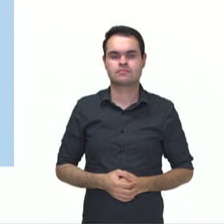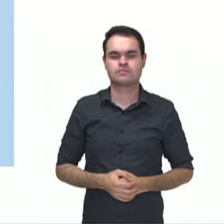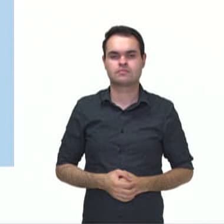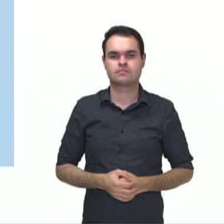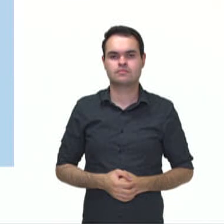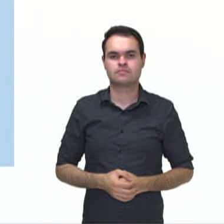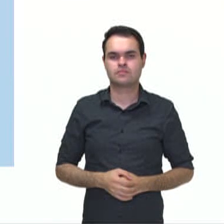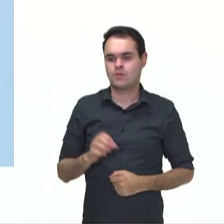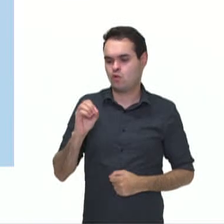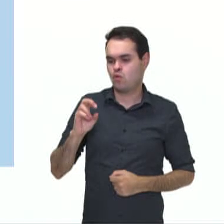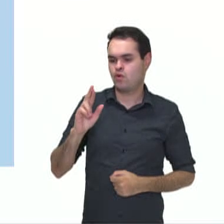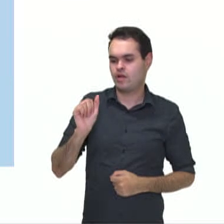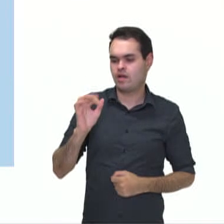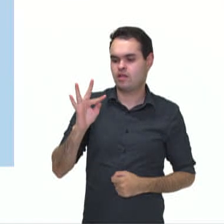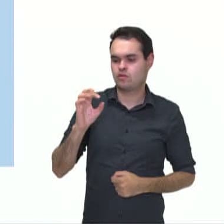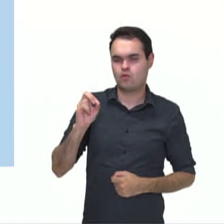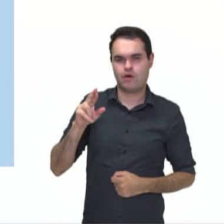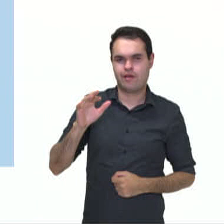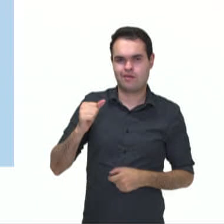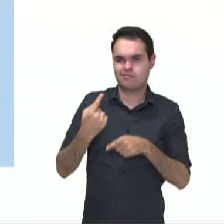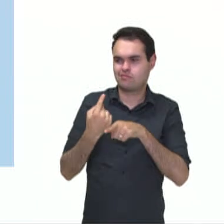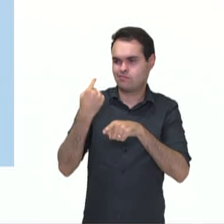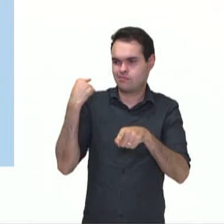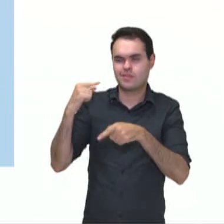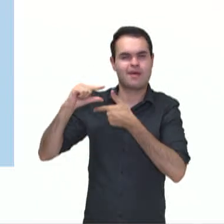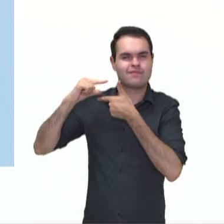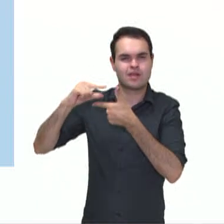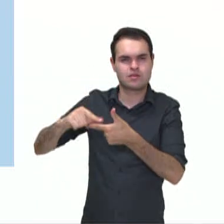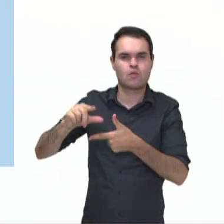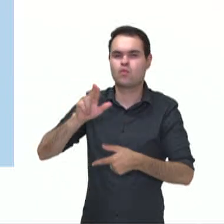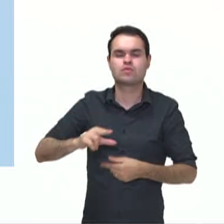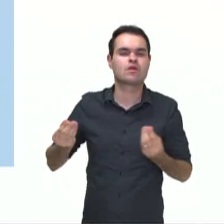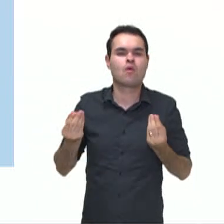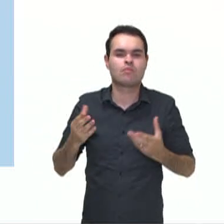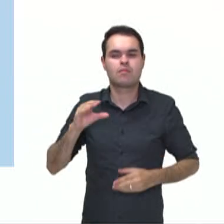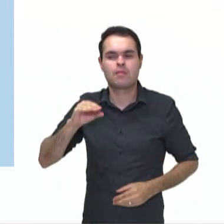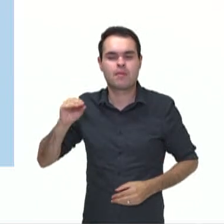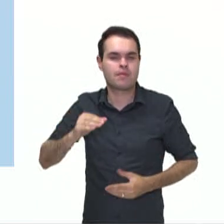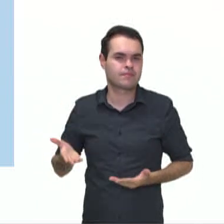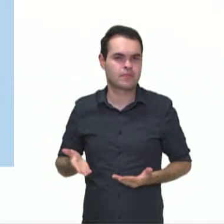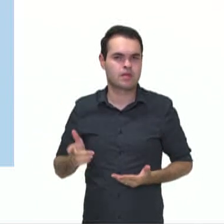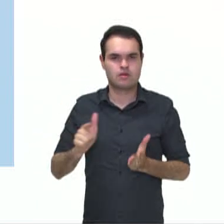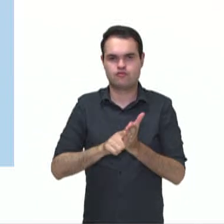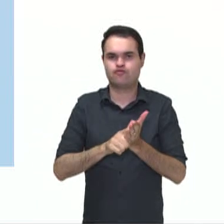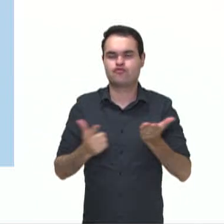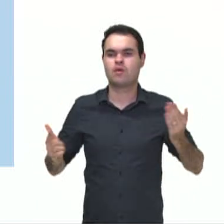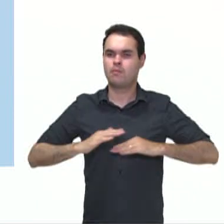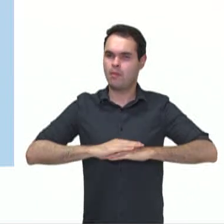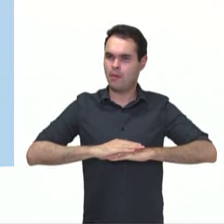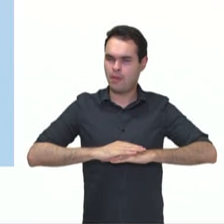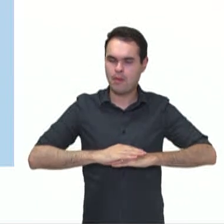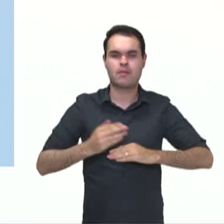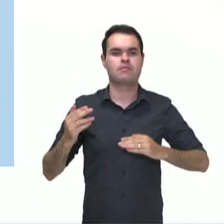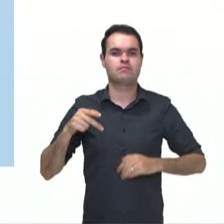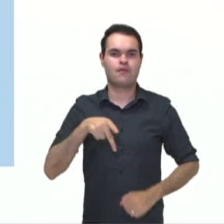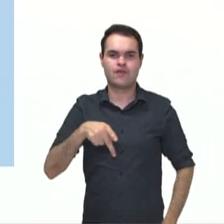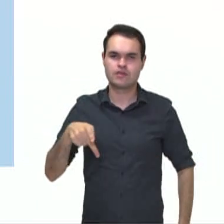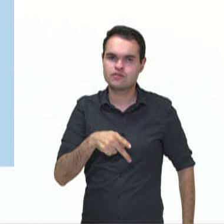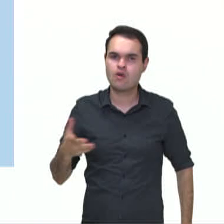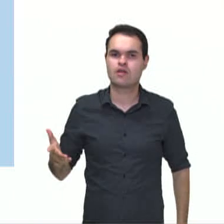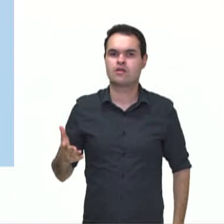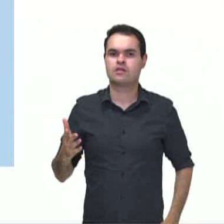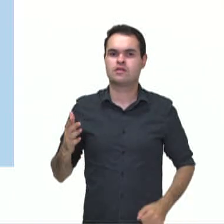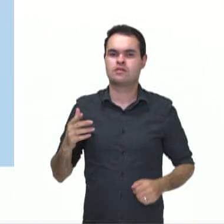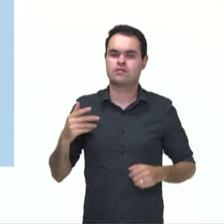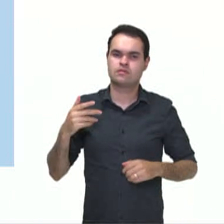Tradicionalmente, a oratória é muito utilizada por jornalistas, professores, políticos, líderes